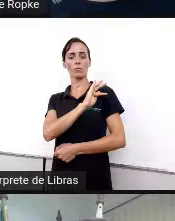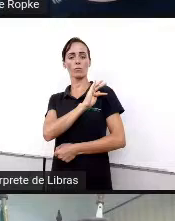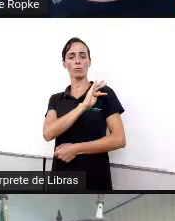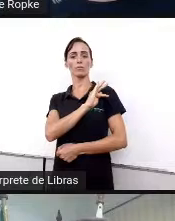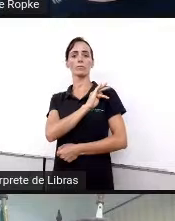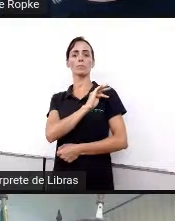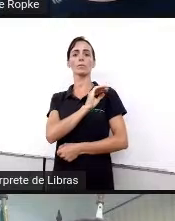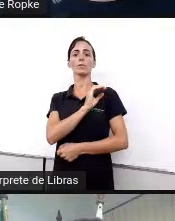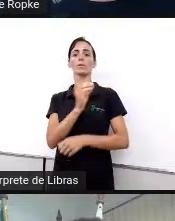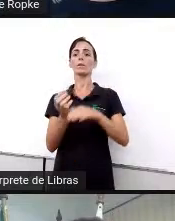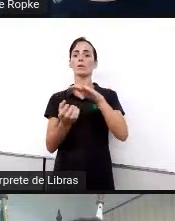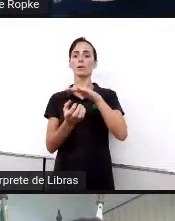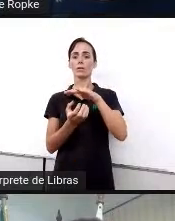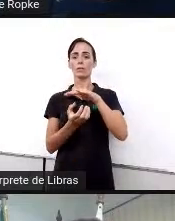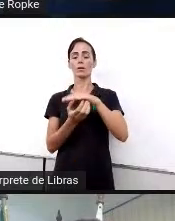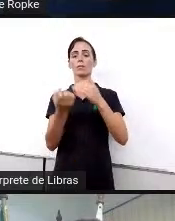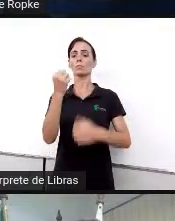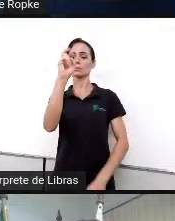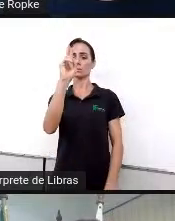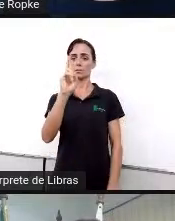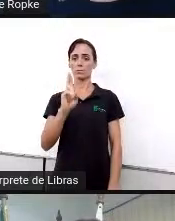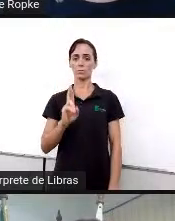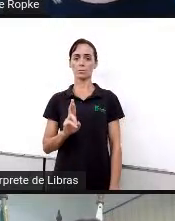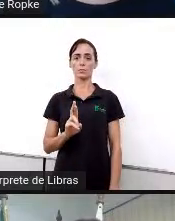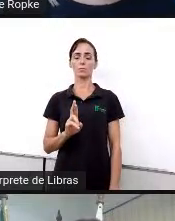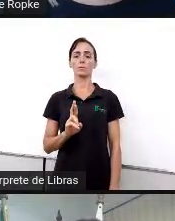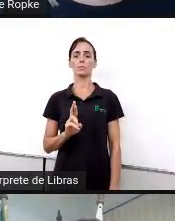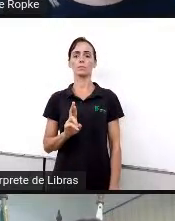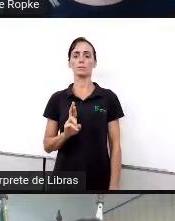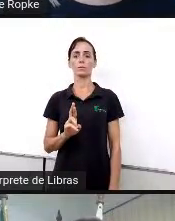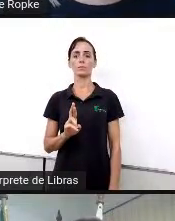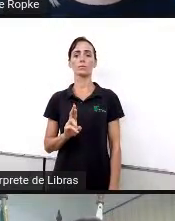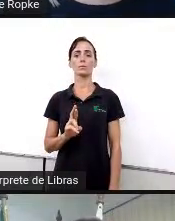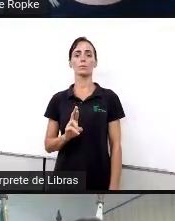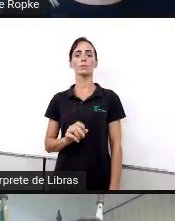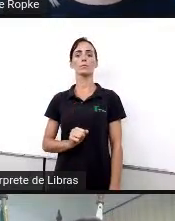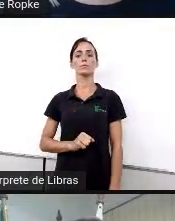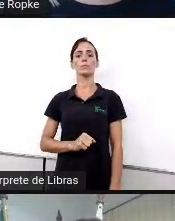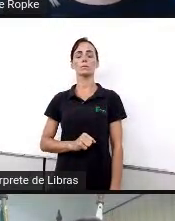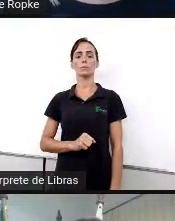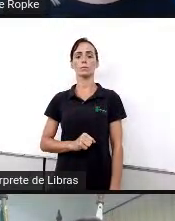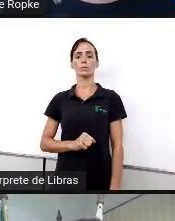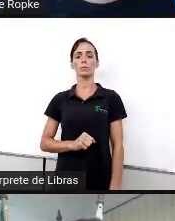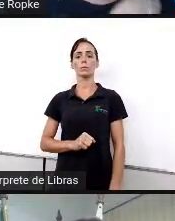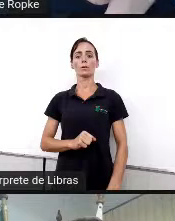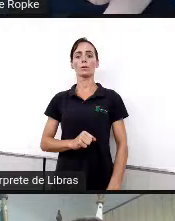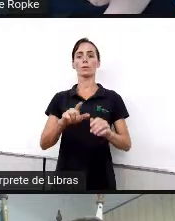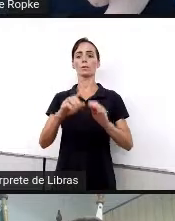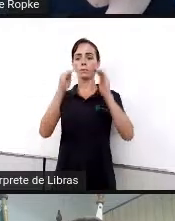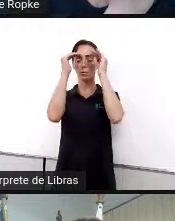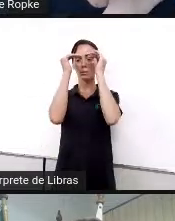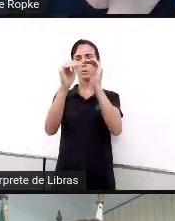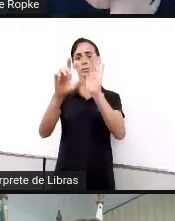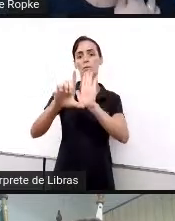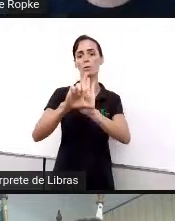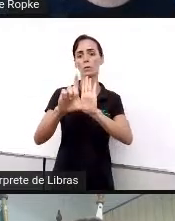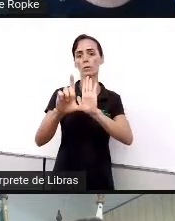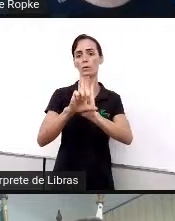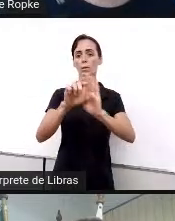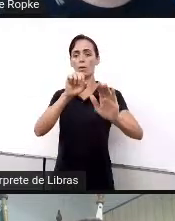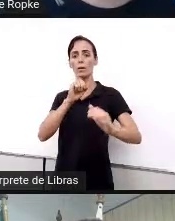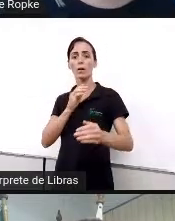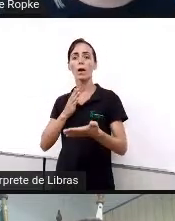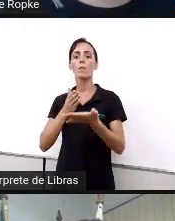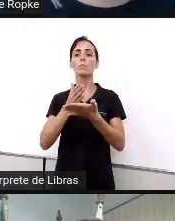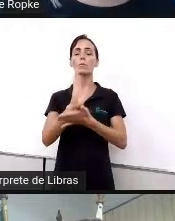Tecnologia Farroupilha, Campo Santa Rosa, de acordo com os preceitos legais e tendo presentes os termos de aprovação em